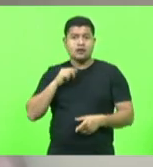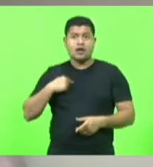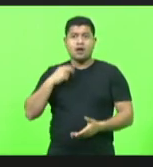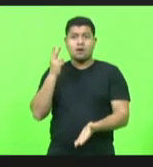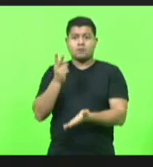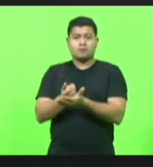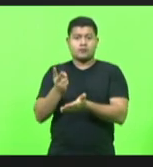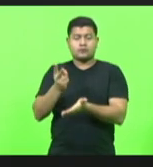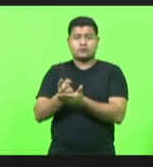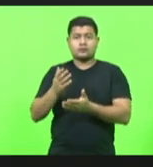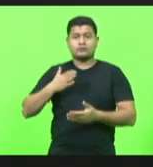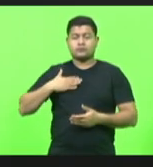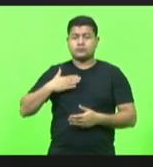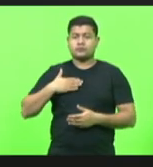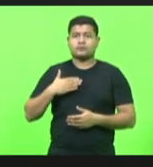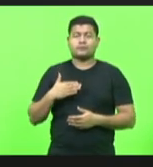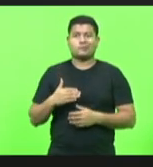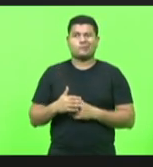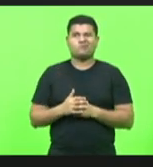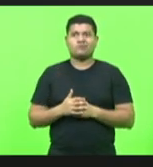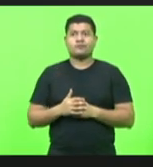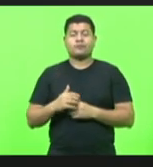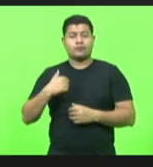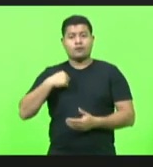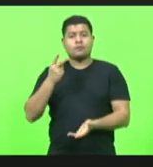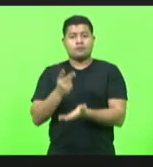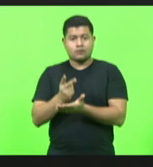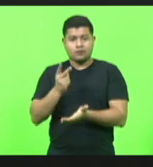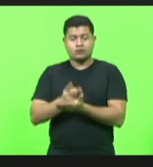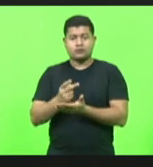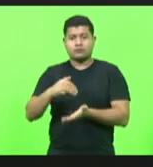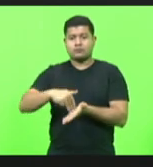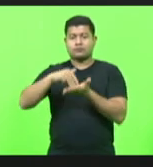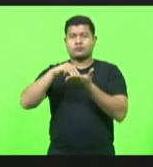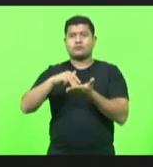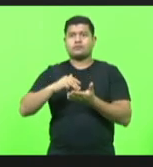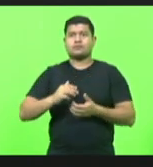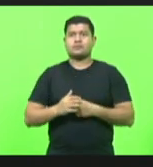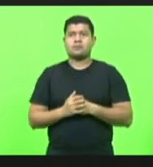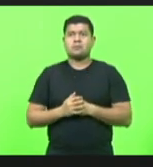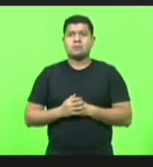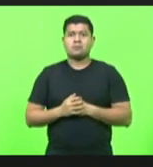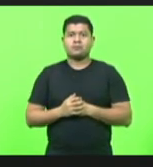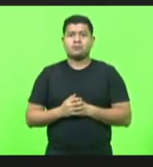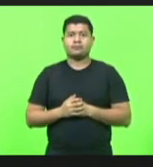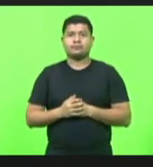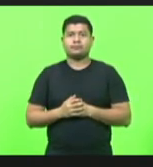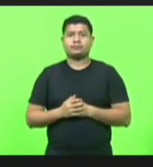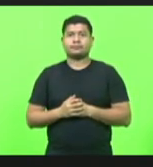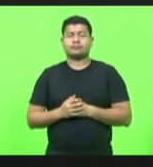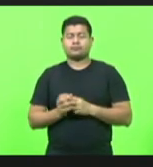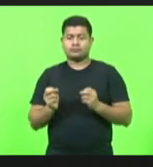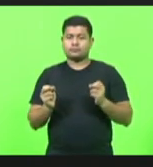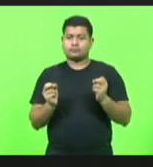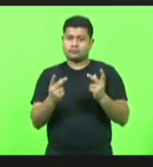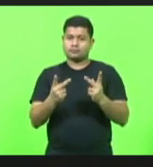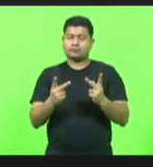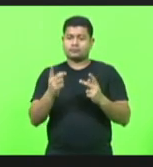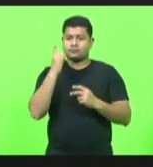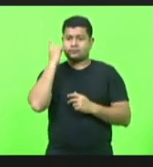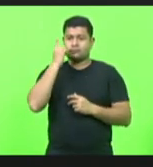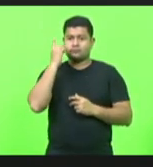segundos, deputado. Eu mantenho a minha moção, senhor presidente. Ok, deputado.